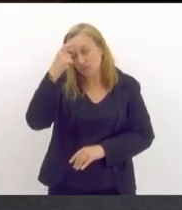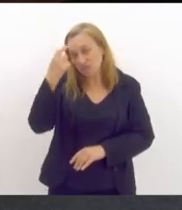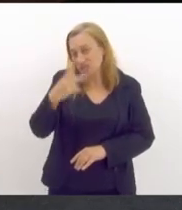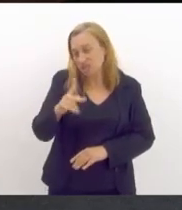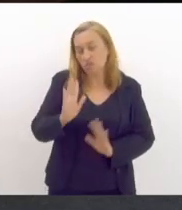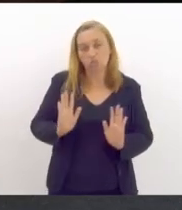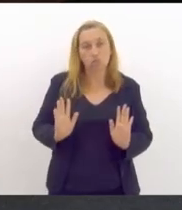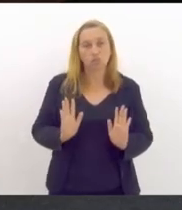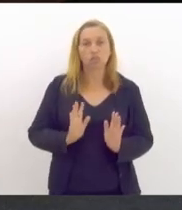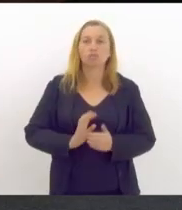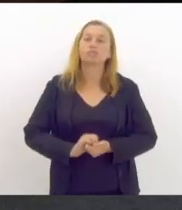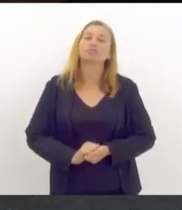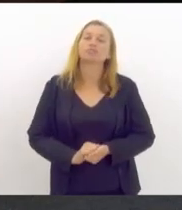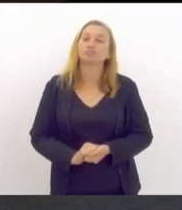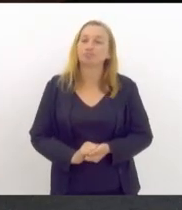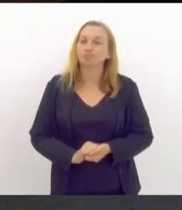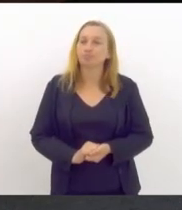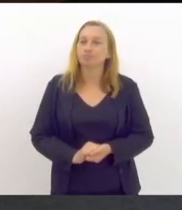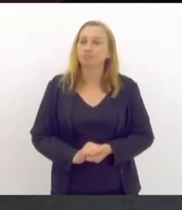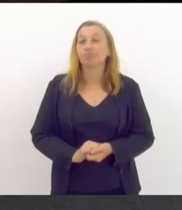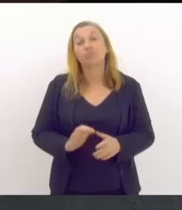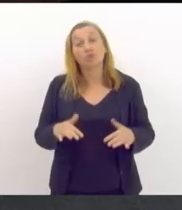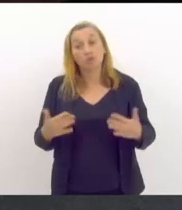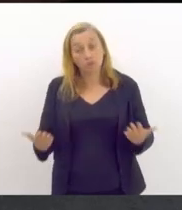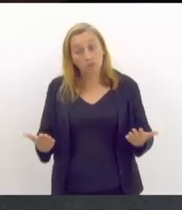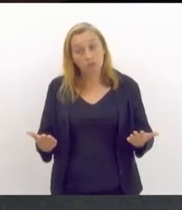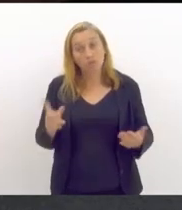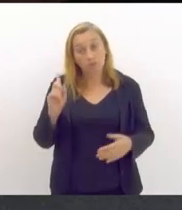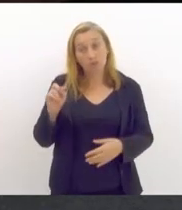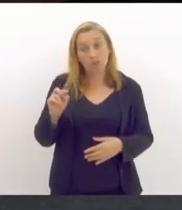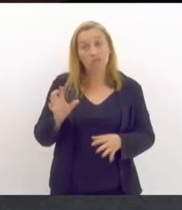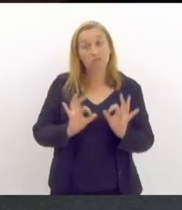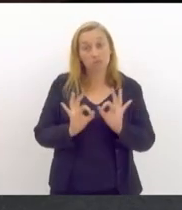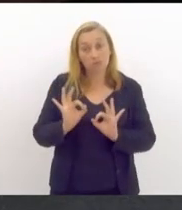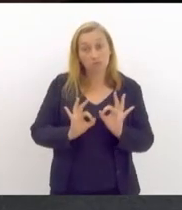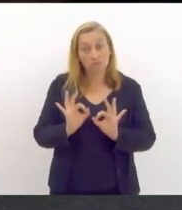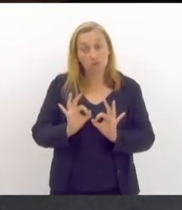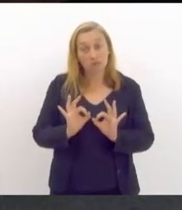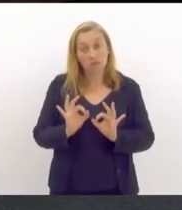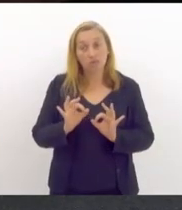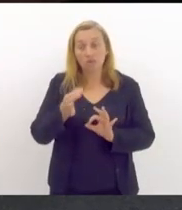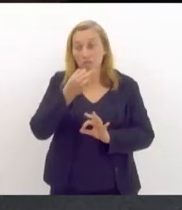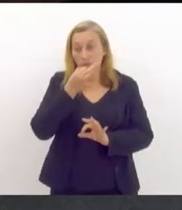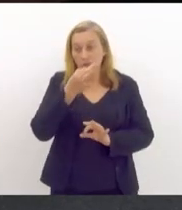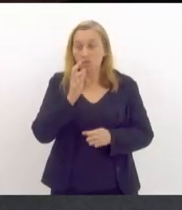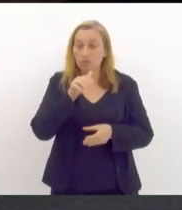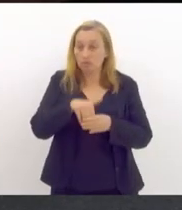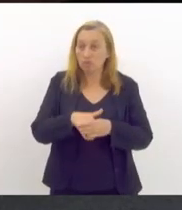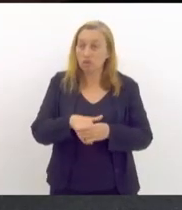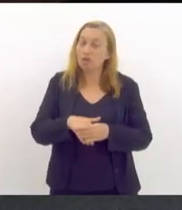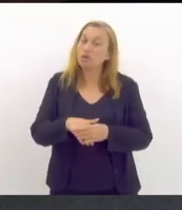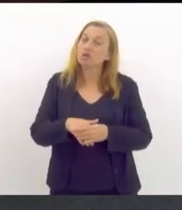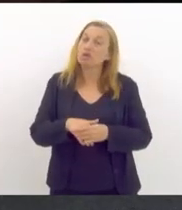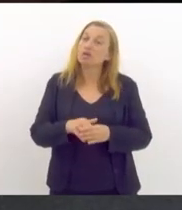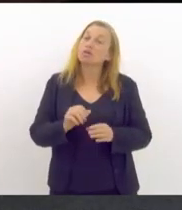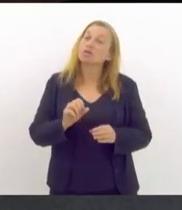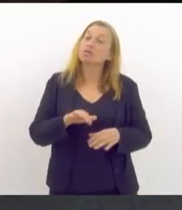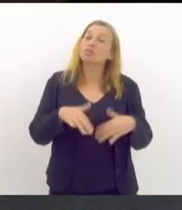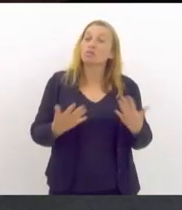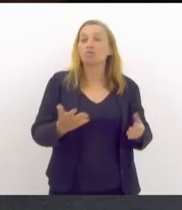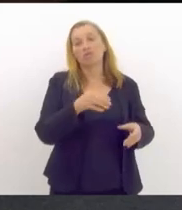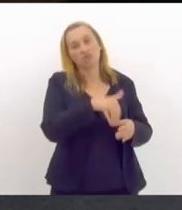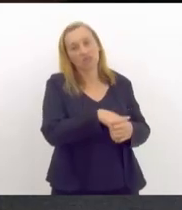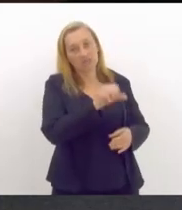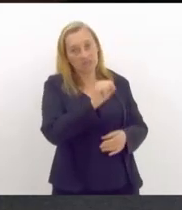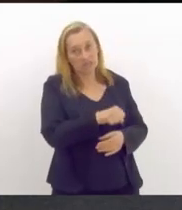consciência etc Quando é a gente prepara as sugestões de votação quando é para votar favorável